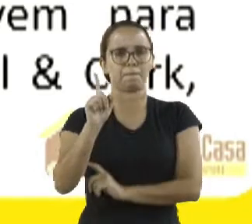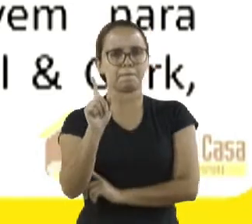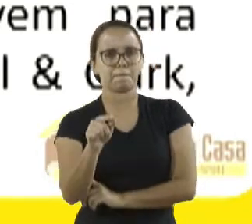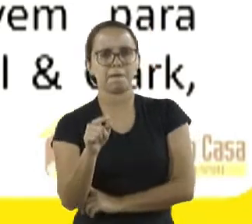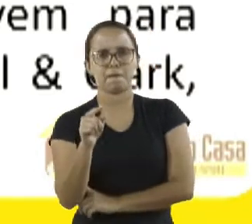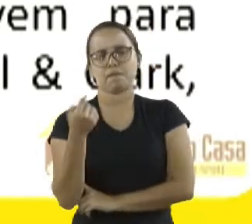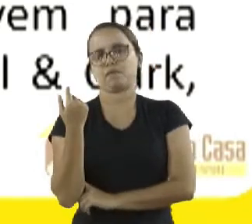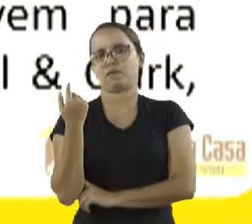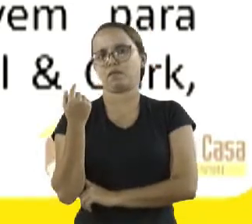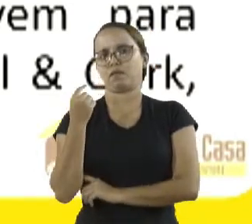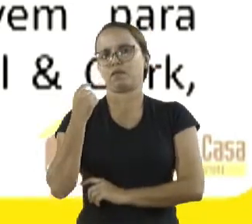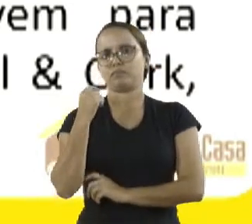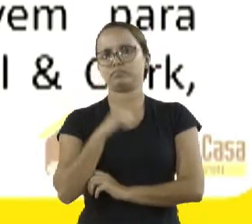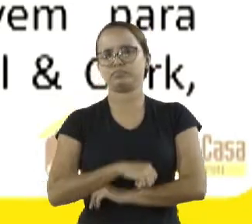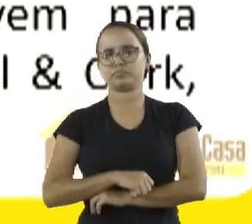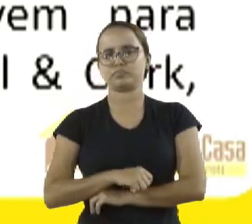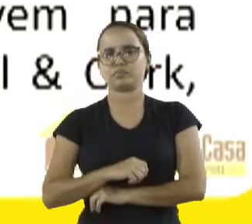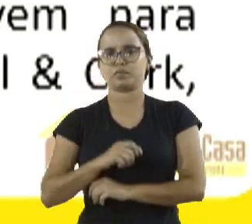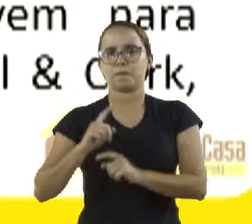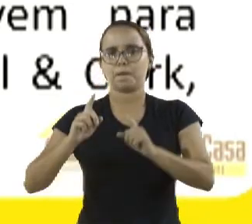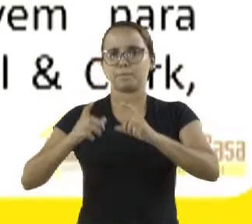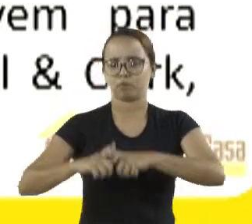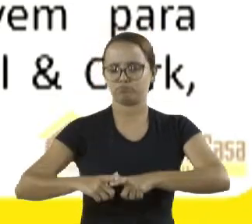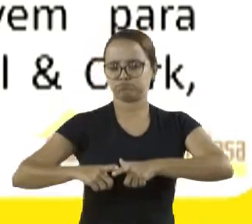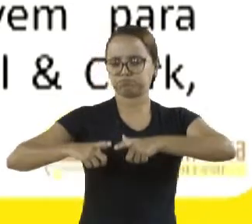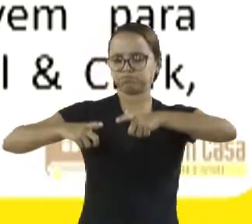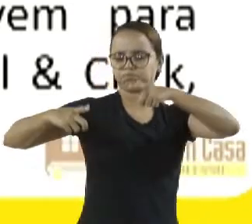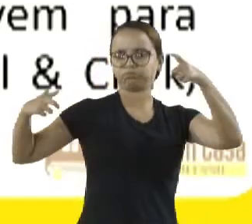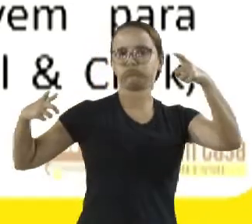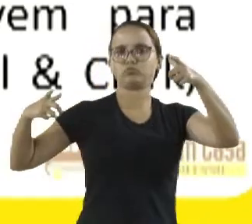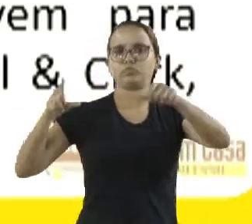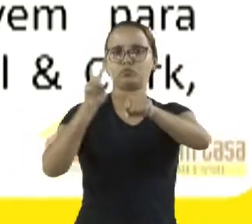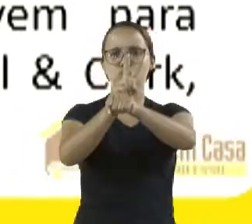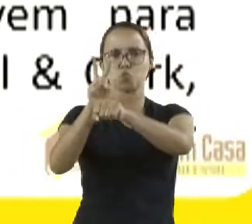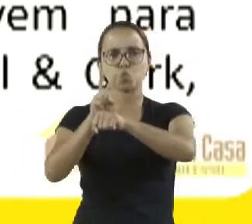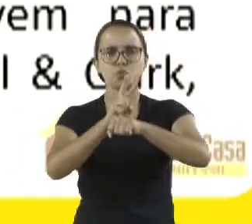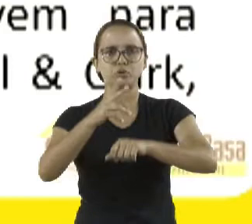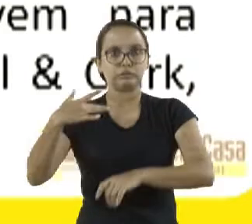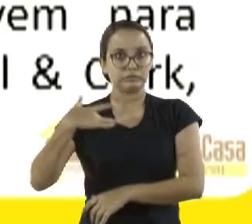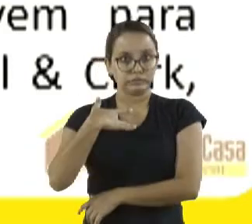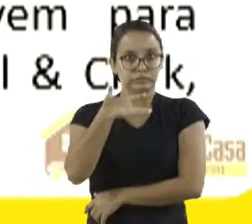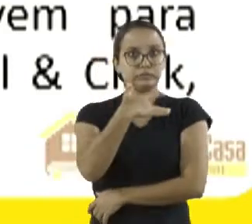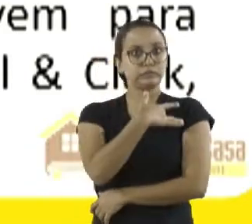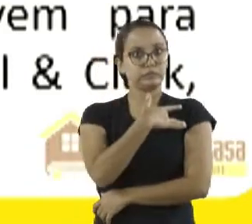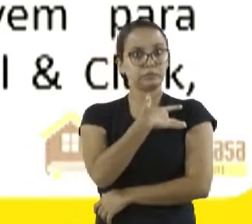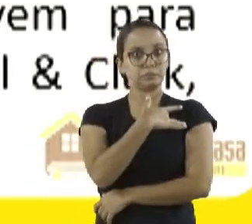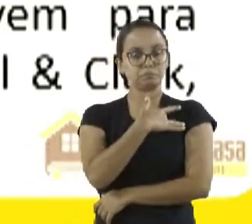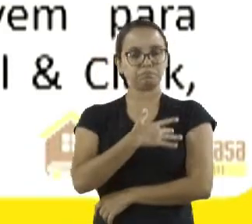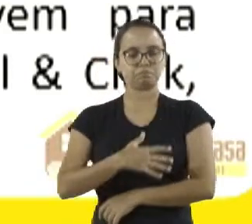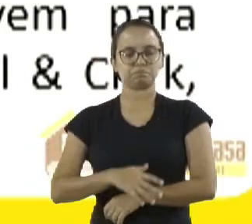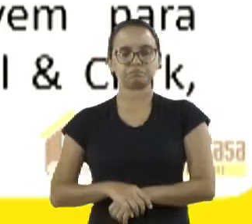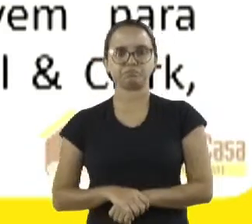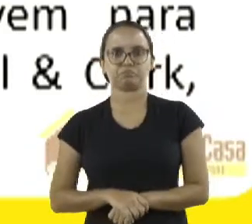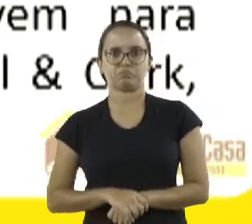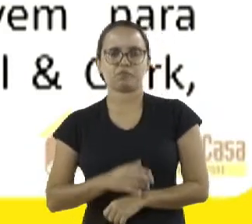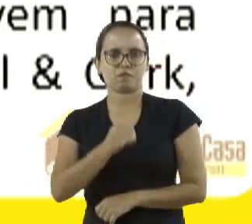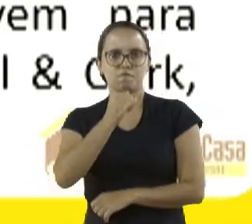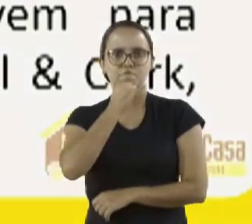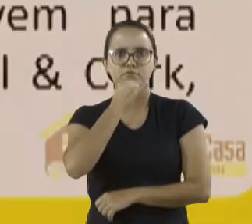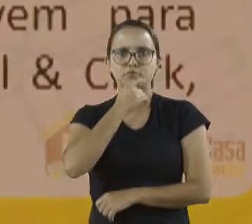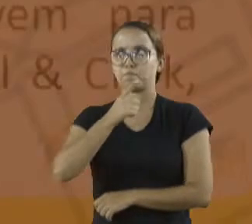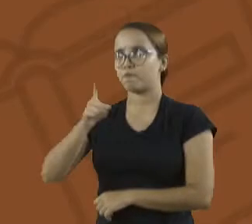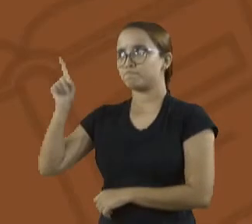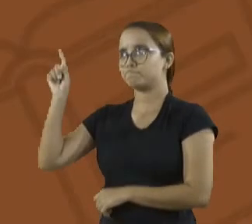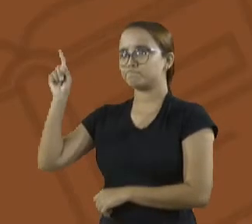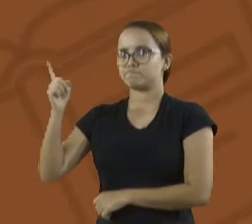doença ou desordem, mas servem para aumentar a saúde e o bem-estar geral. E eu coloquei como exemplo aqui uma boa alimentação